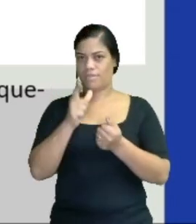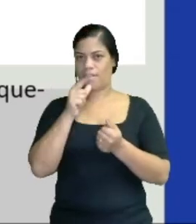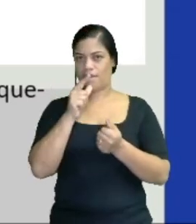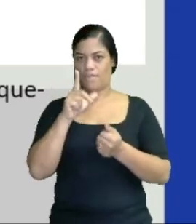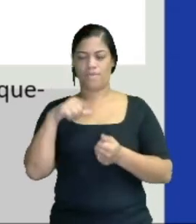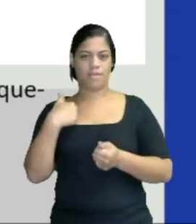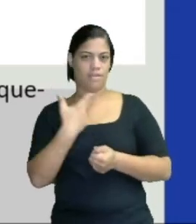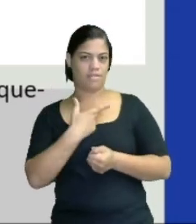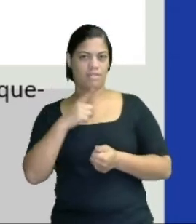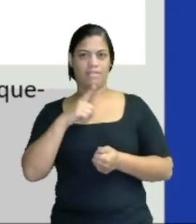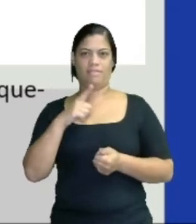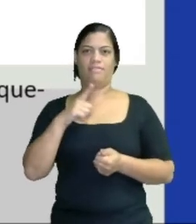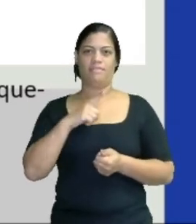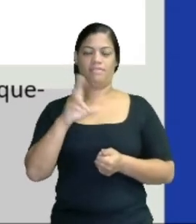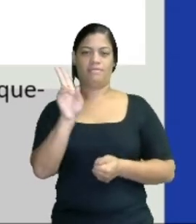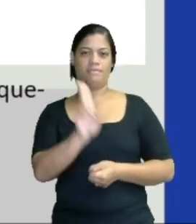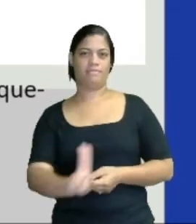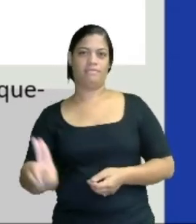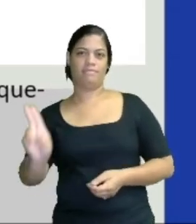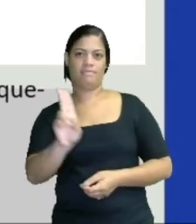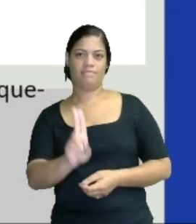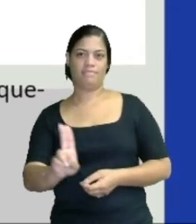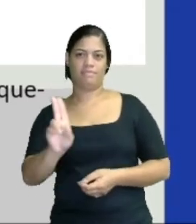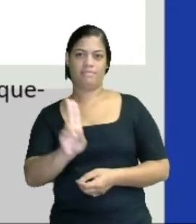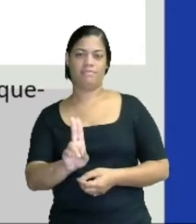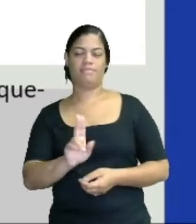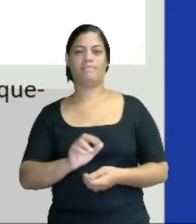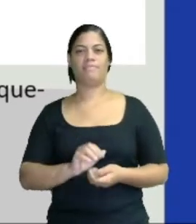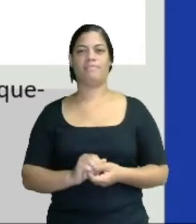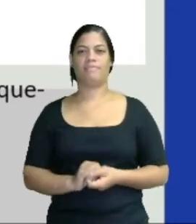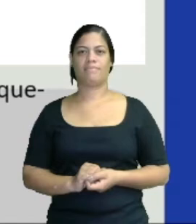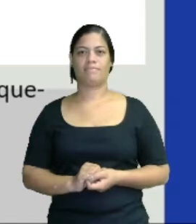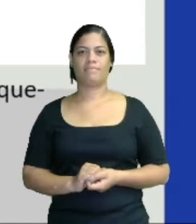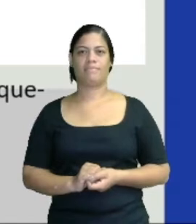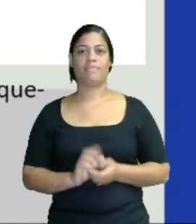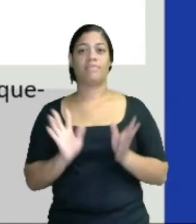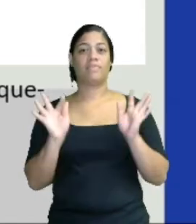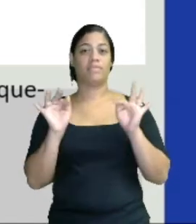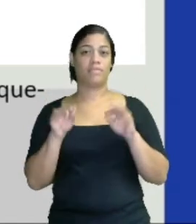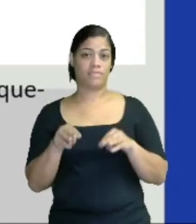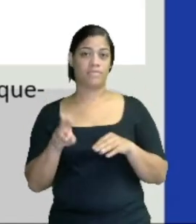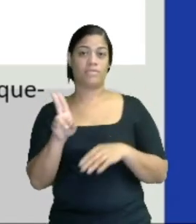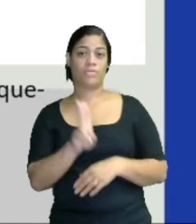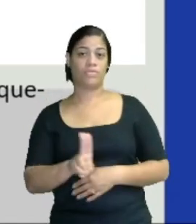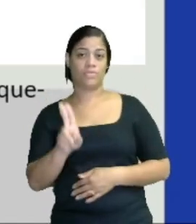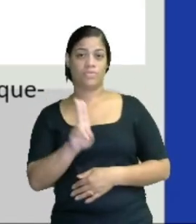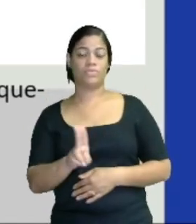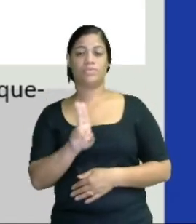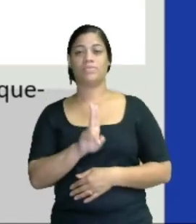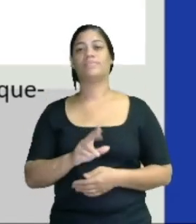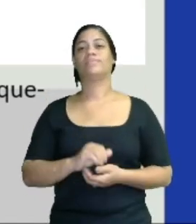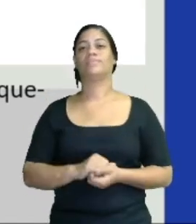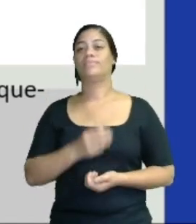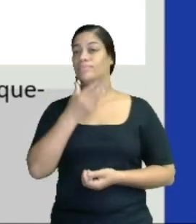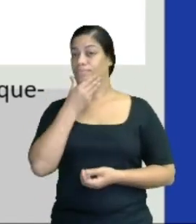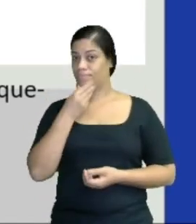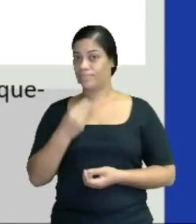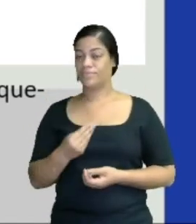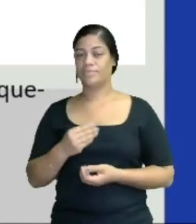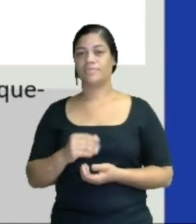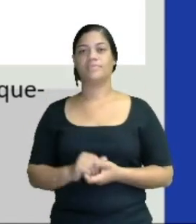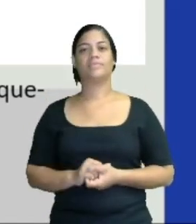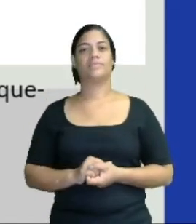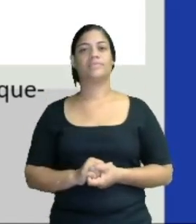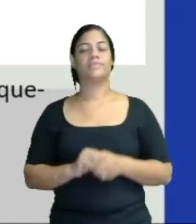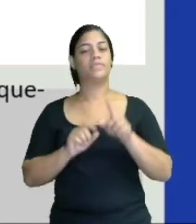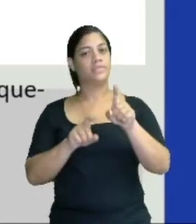tem para uso, né? Para a finalidade do homem utilizar, seria utilizada